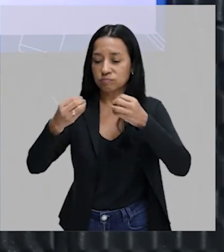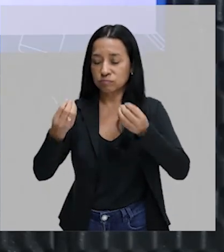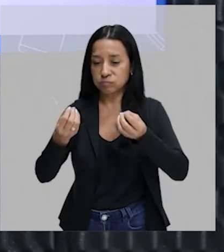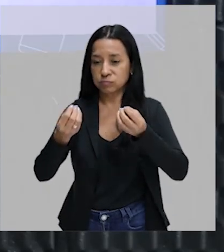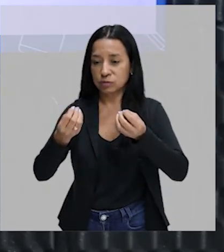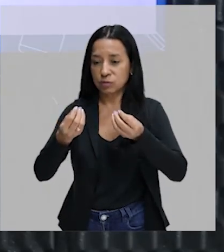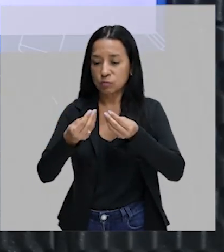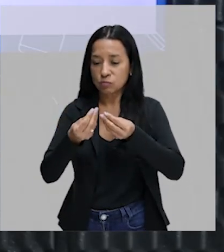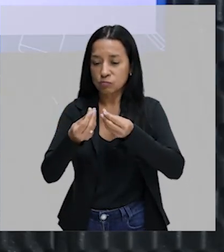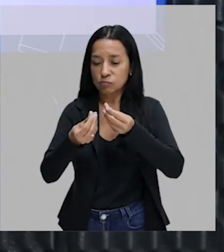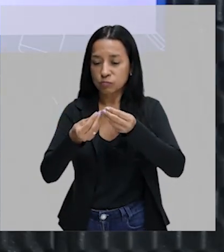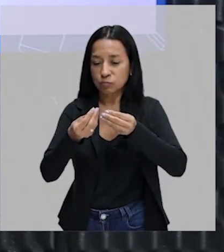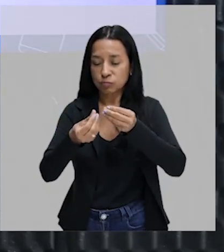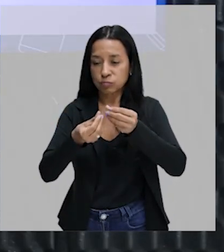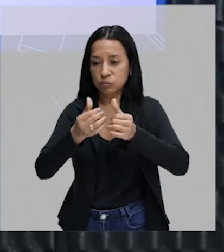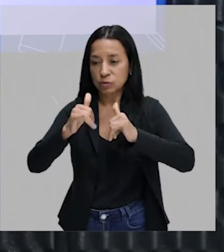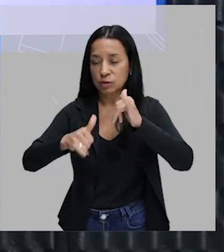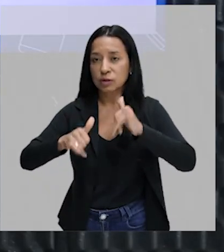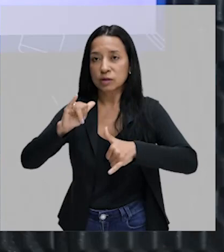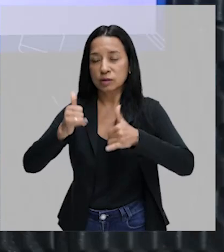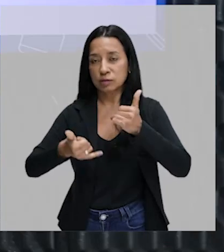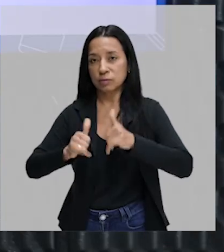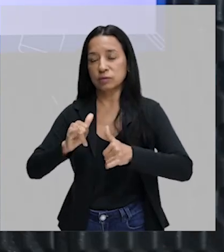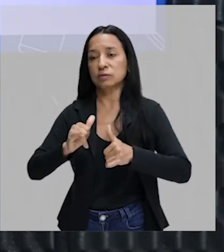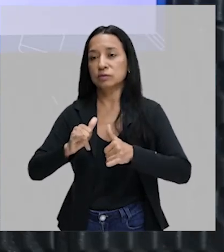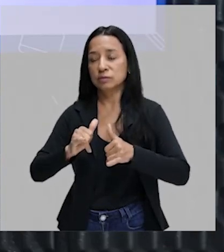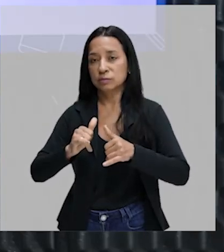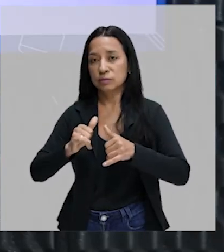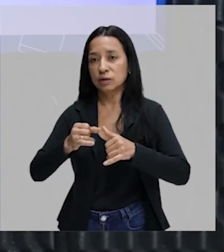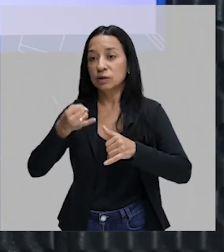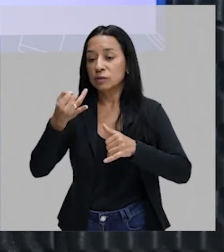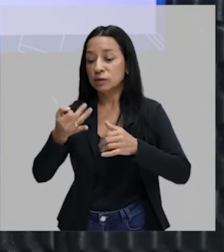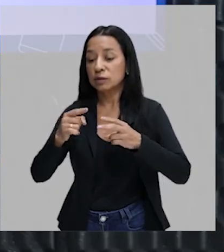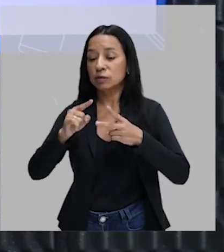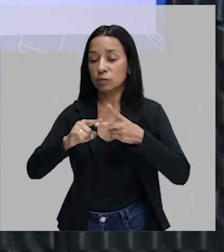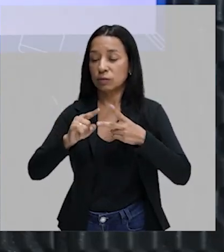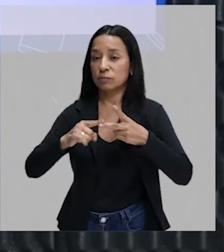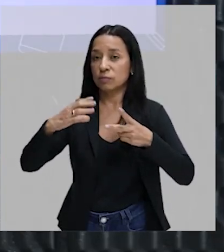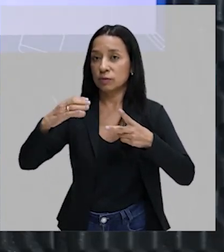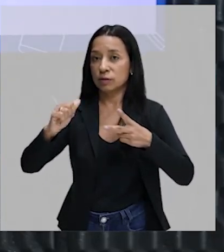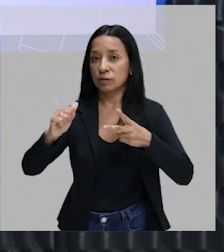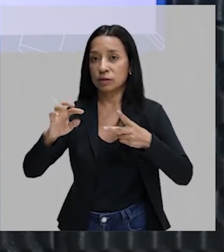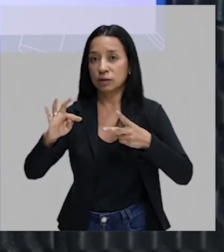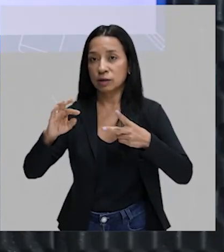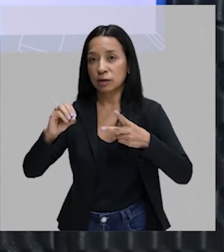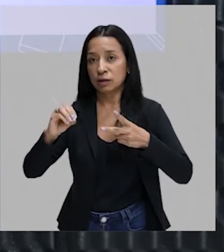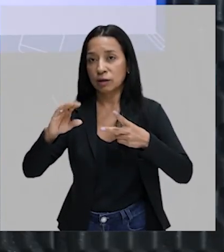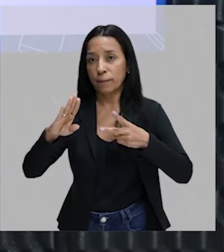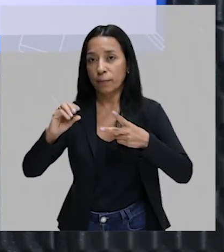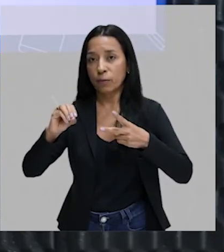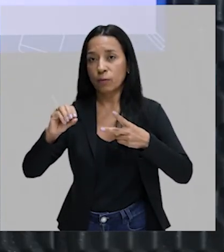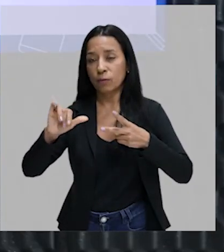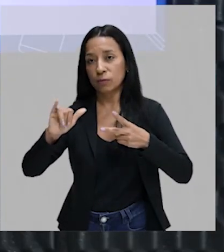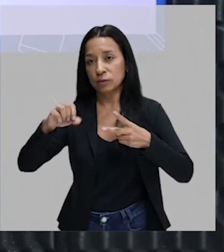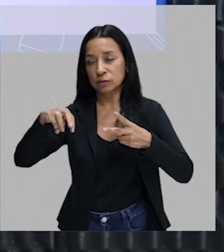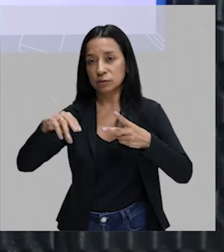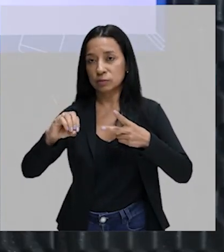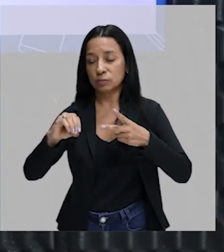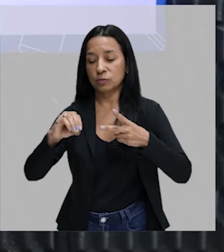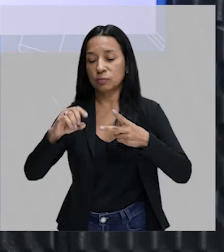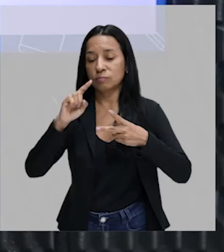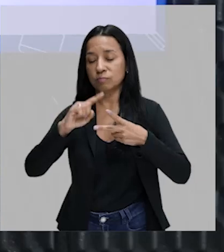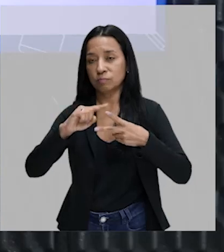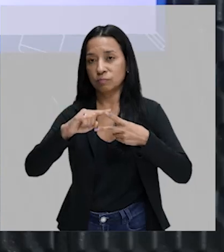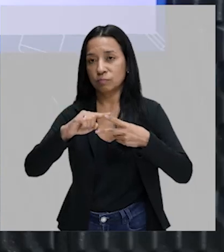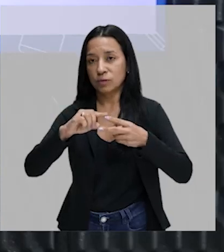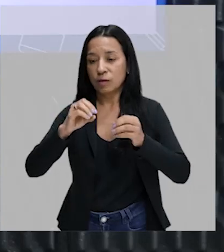químicas. Aí a gente está falando agora de catabolismo. Então, só repetindo, catabolismo são reações de